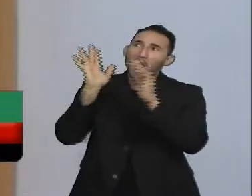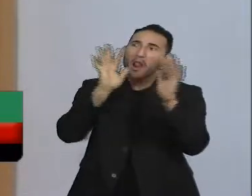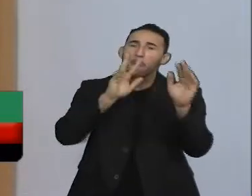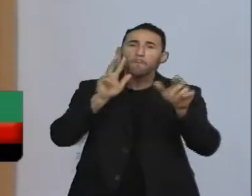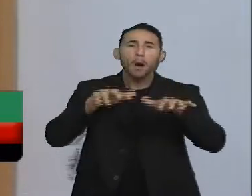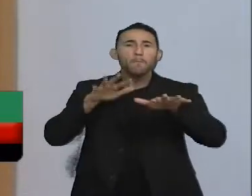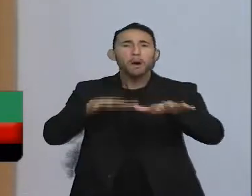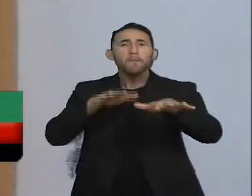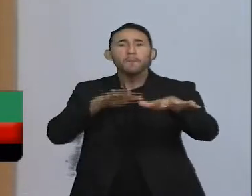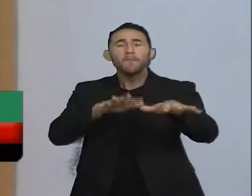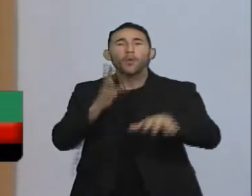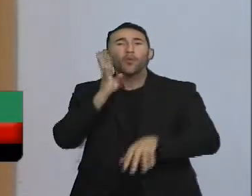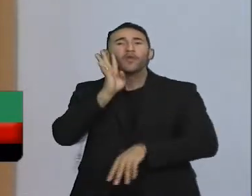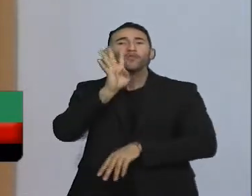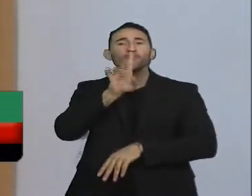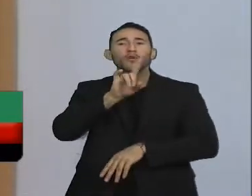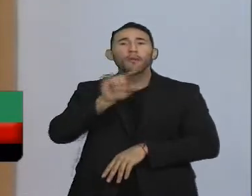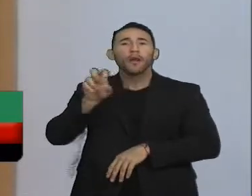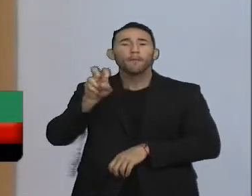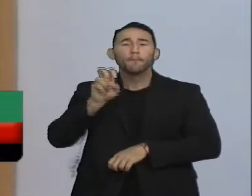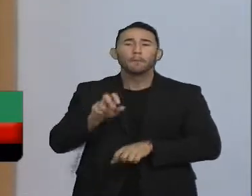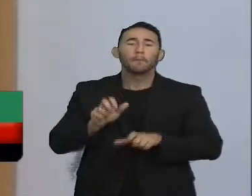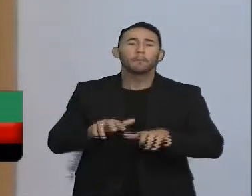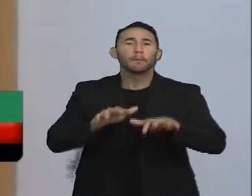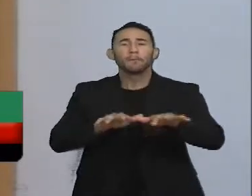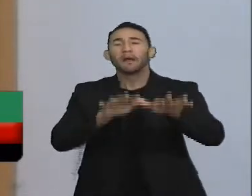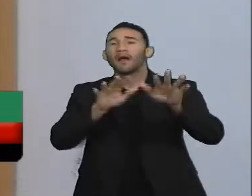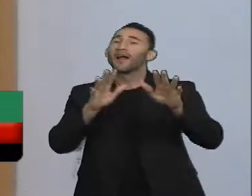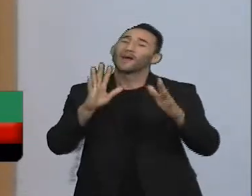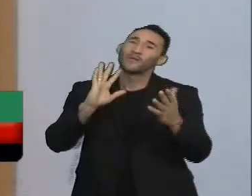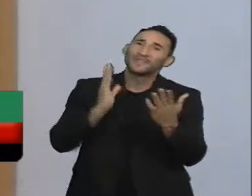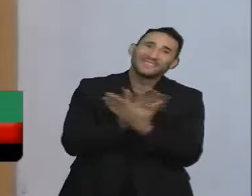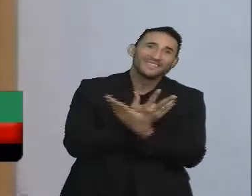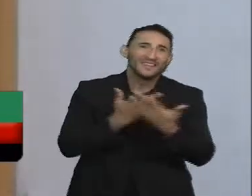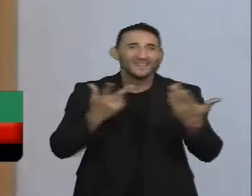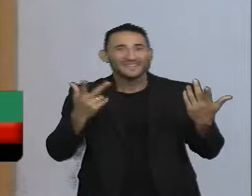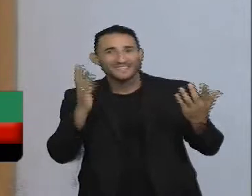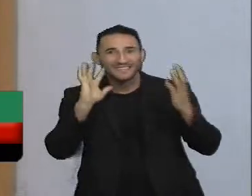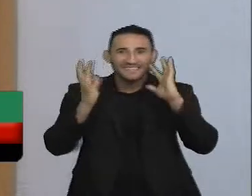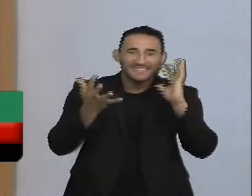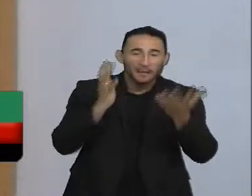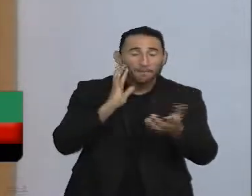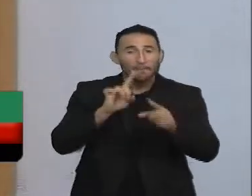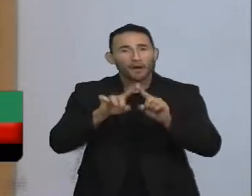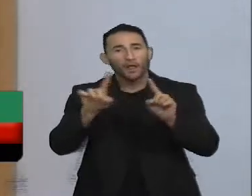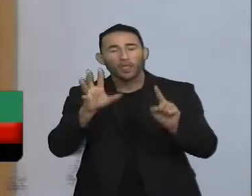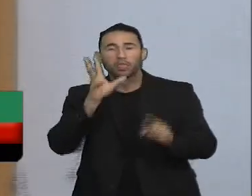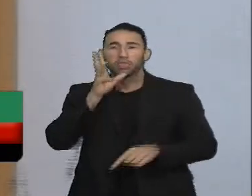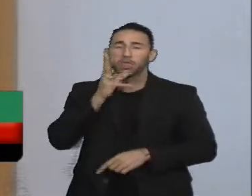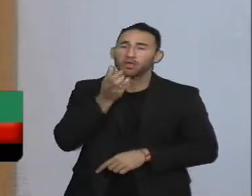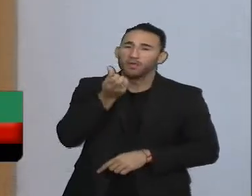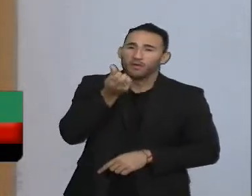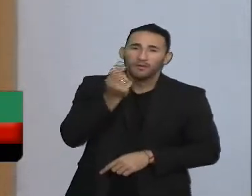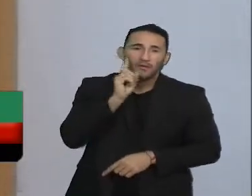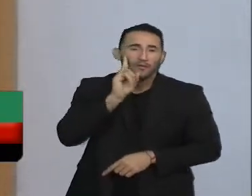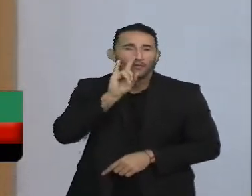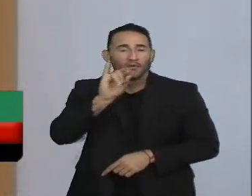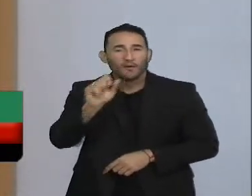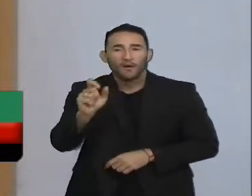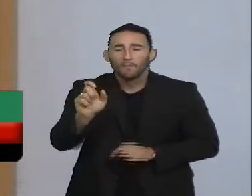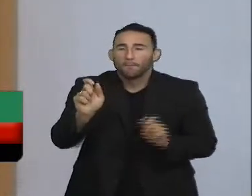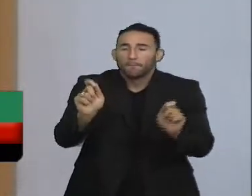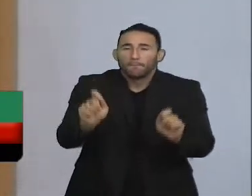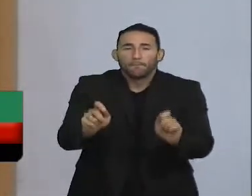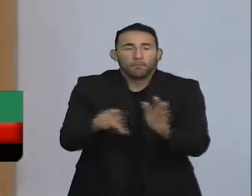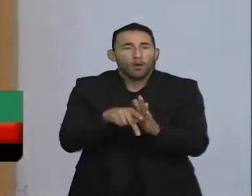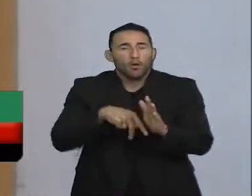Calculei 4 dias para ir, mas aí tive uns contratempos e acabei gastando 6 dias. É uma coisa maravilhosa, é uma ligação